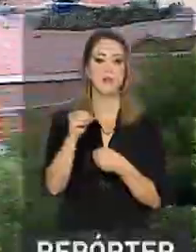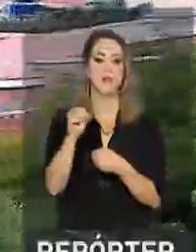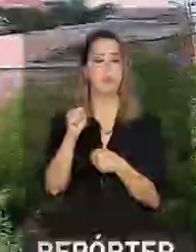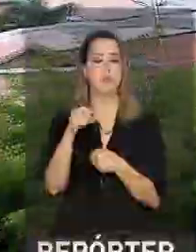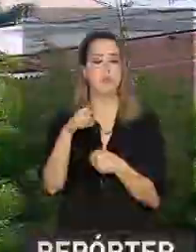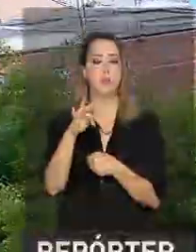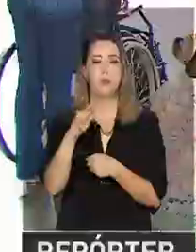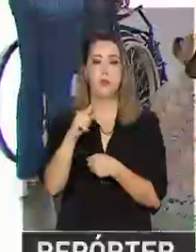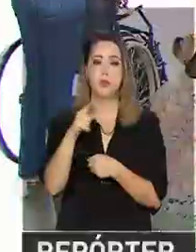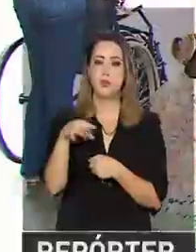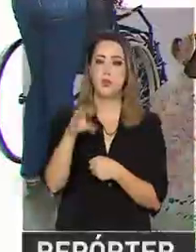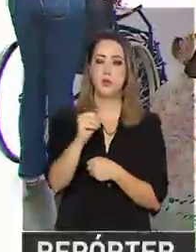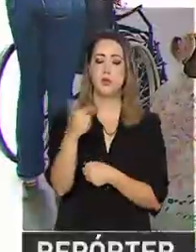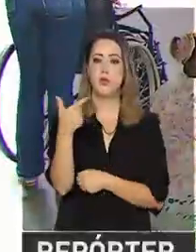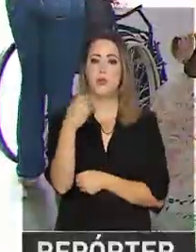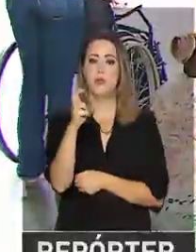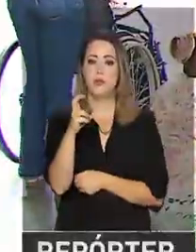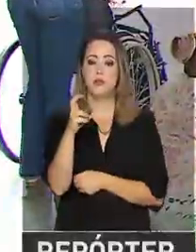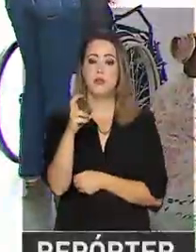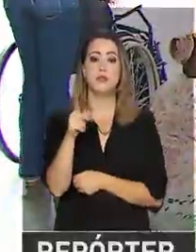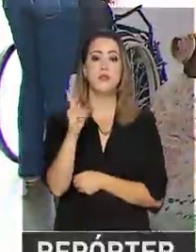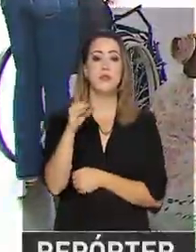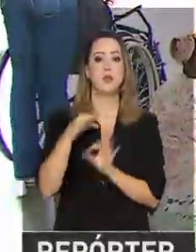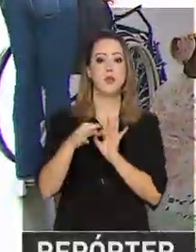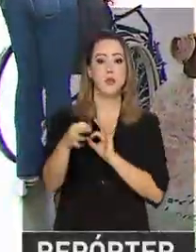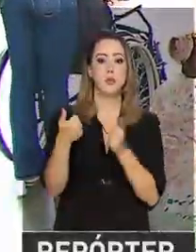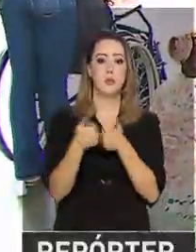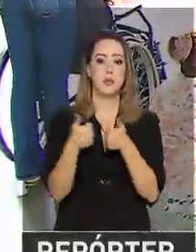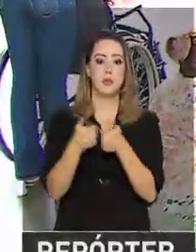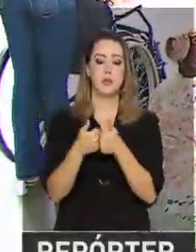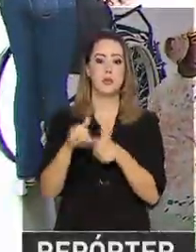25 quilômetros do centro da capital